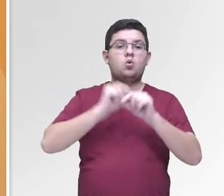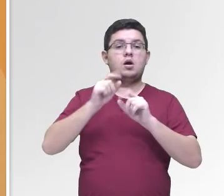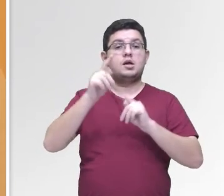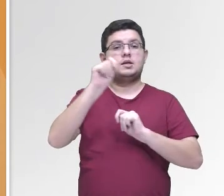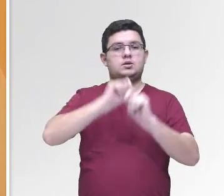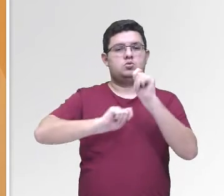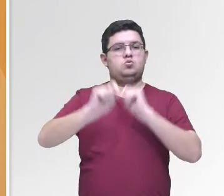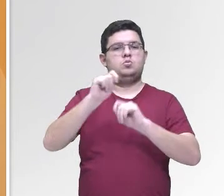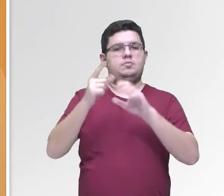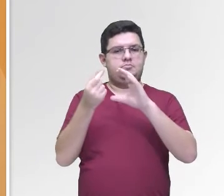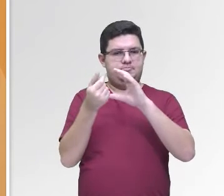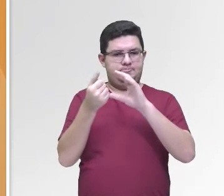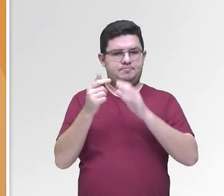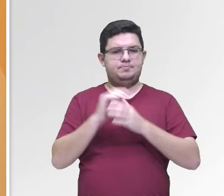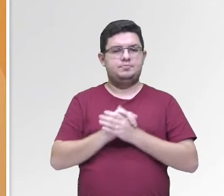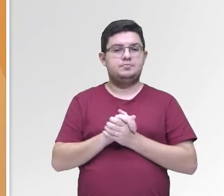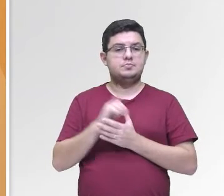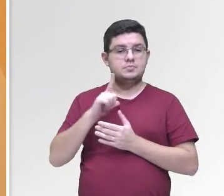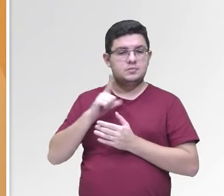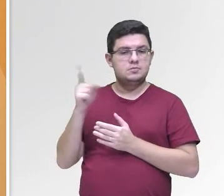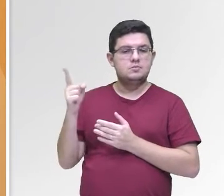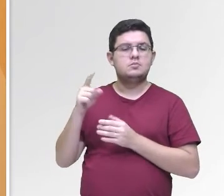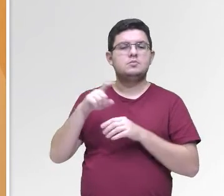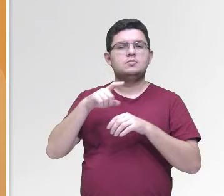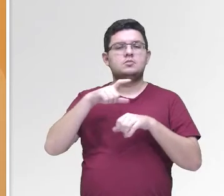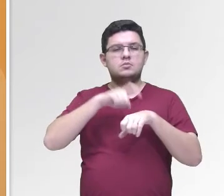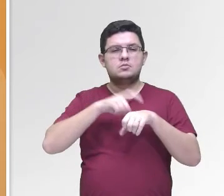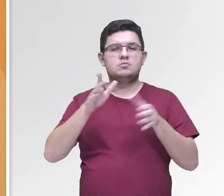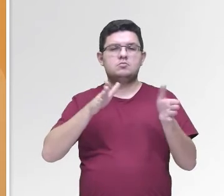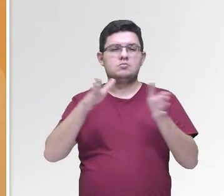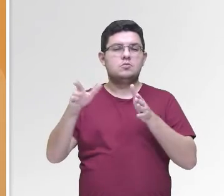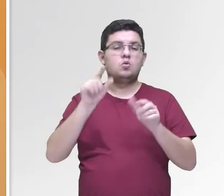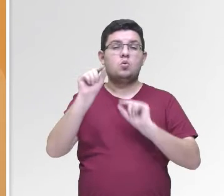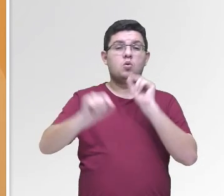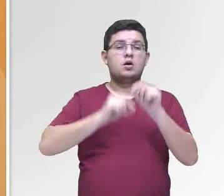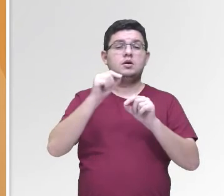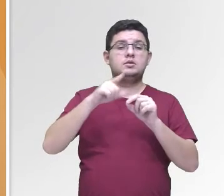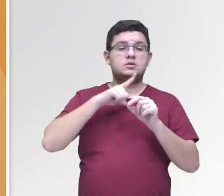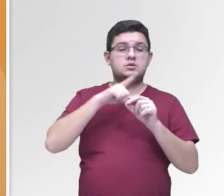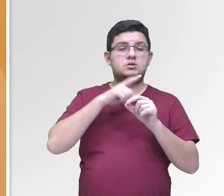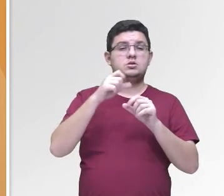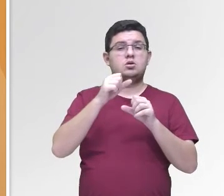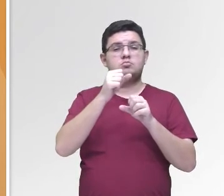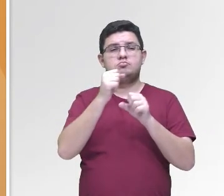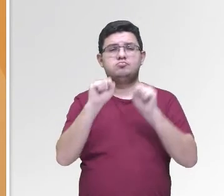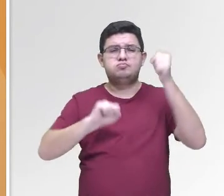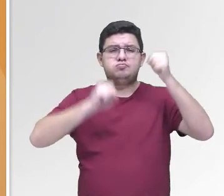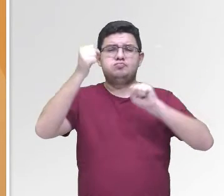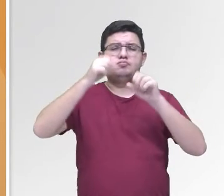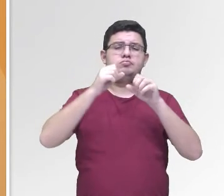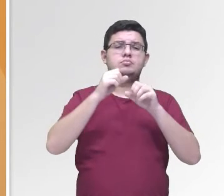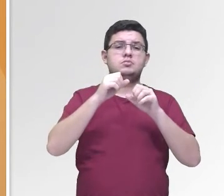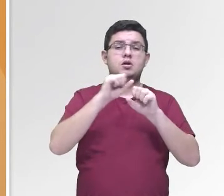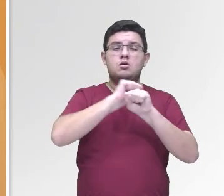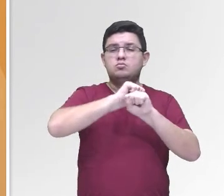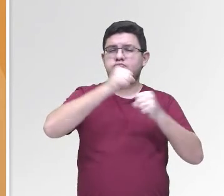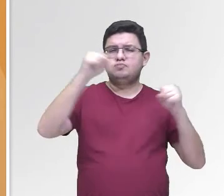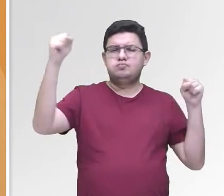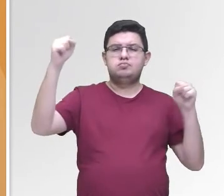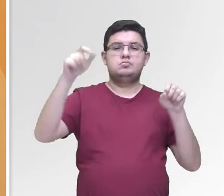capitalista. Nessa época aí, formavam impérios, ou seja, grandes indústrias, grandes